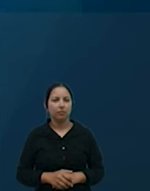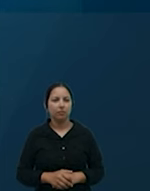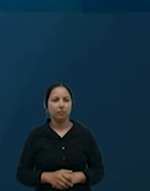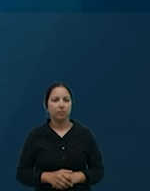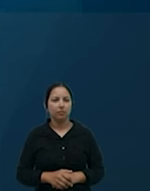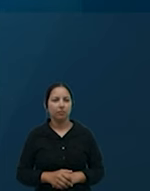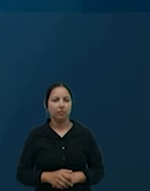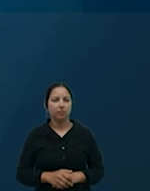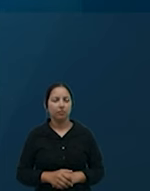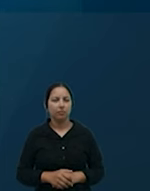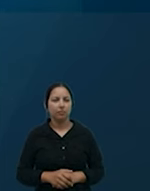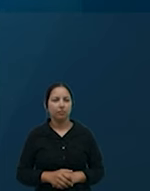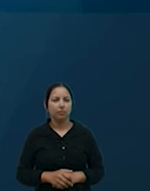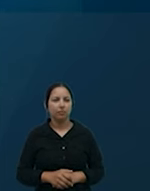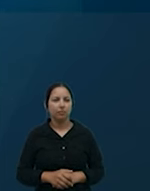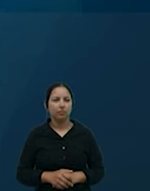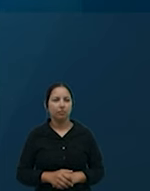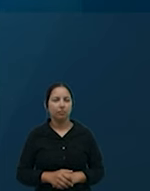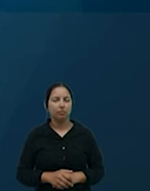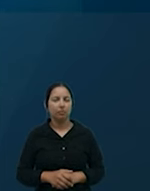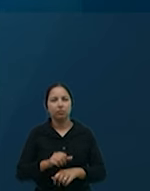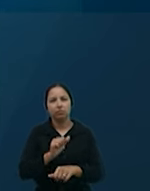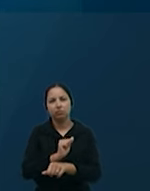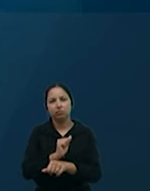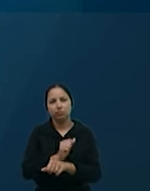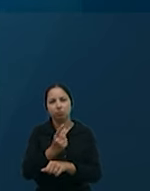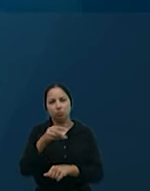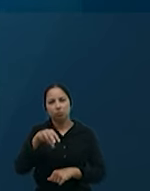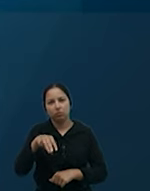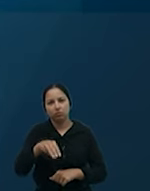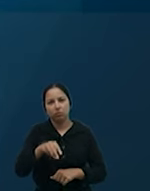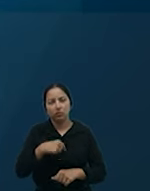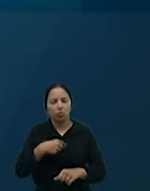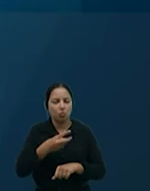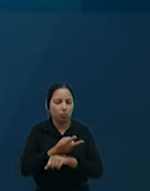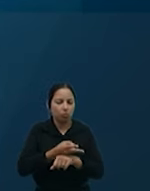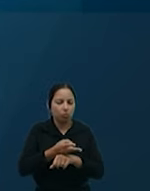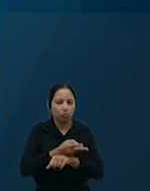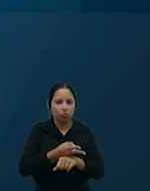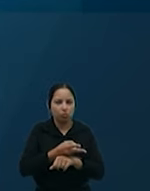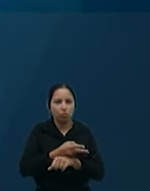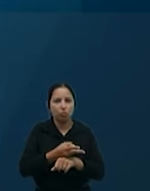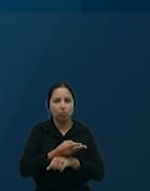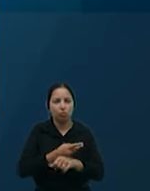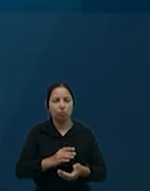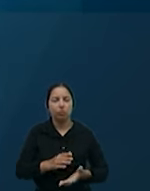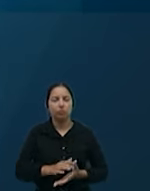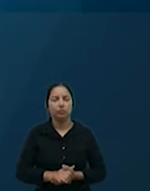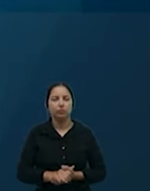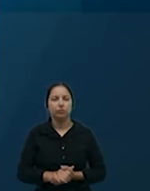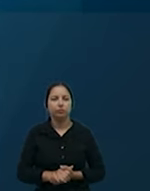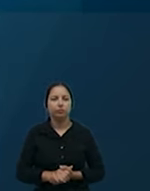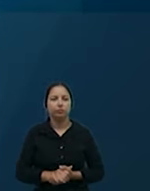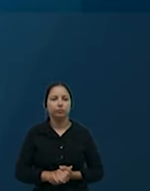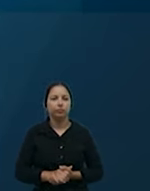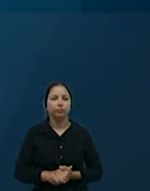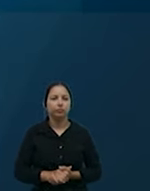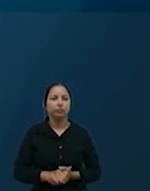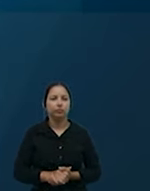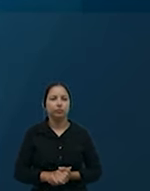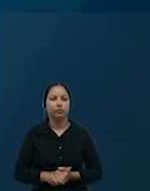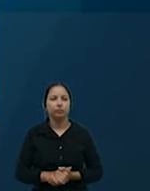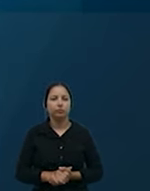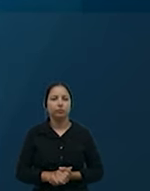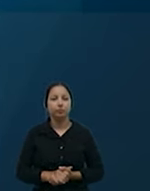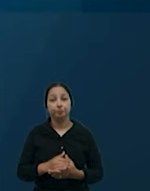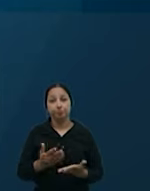Só um minuto, excelência, que eu já vou achar aqui os meus papéis. Assim, na sentença, a